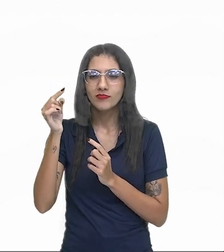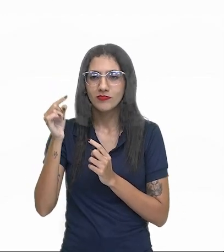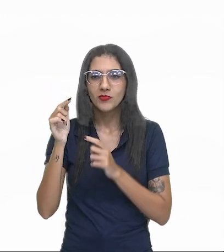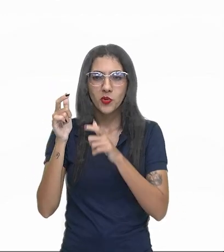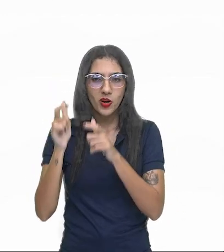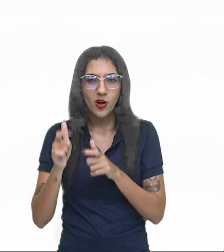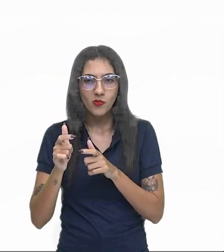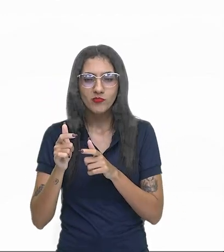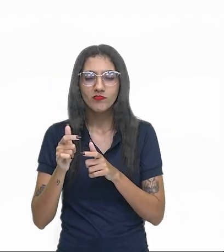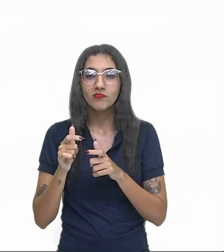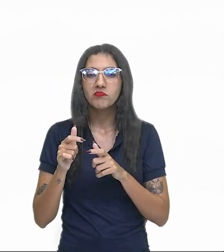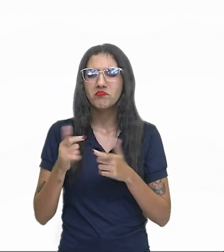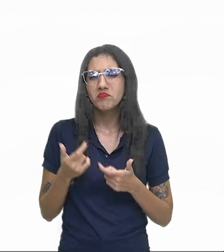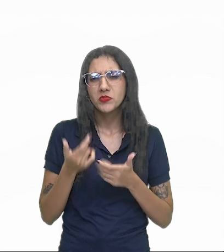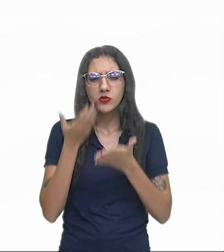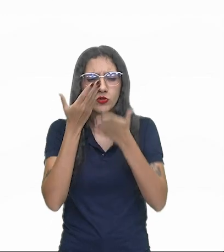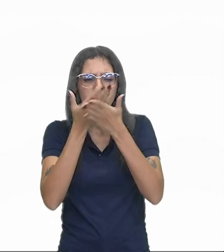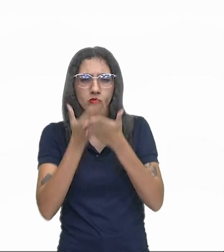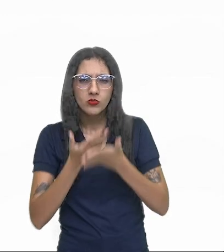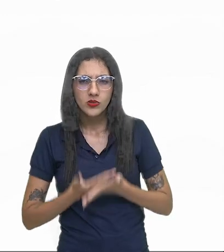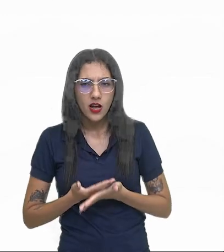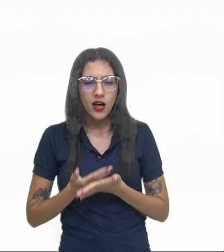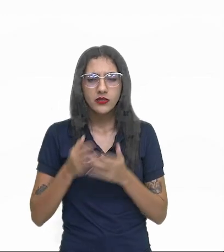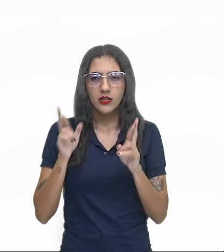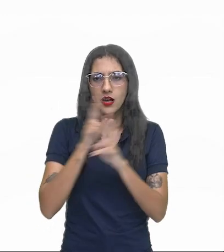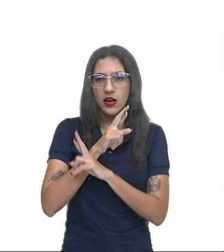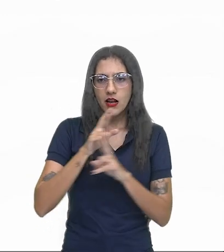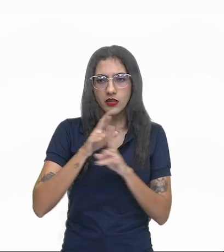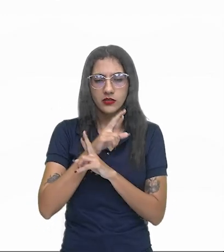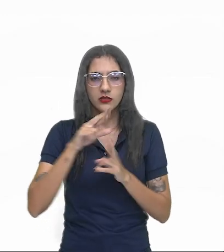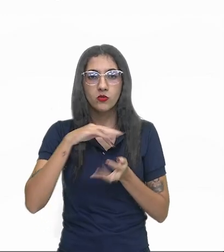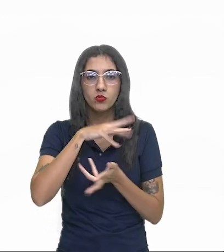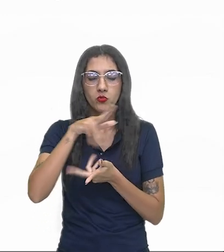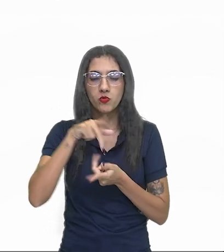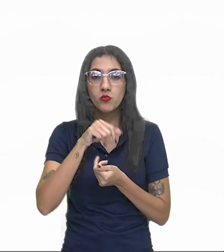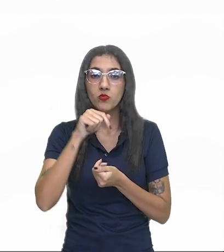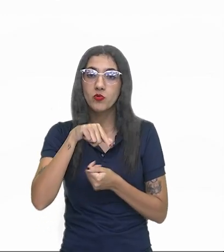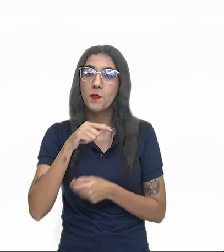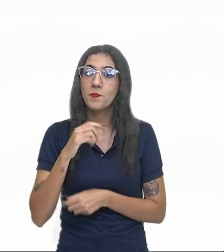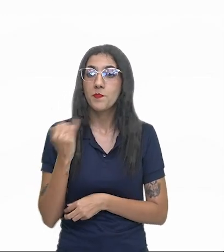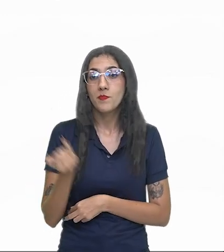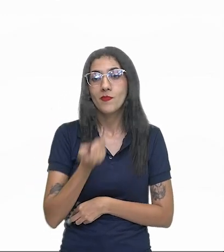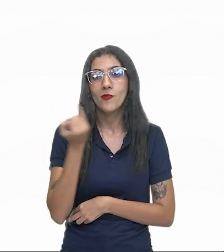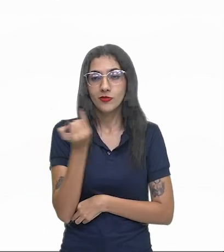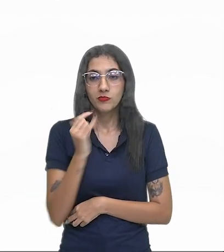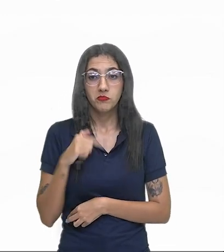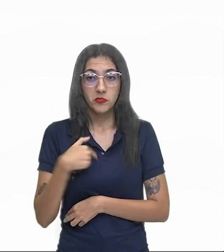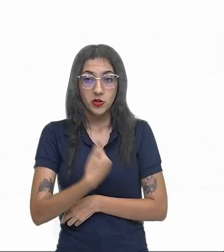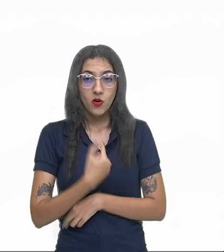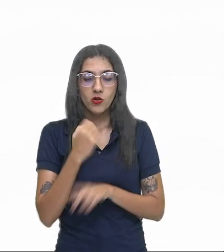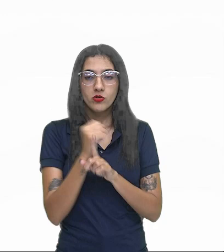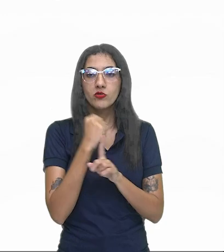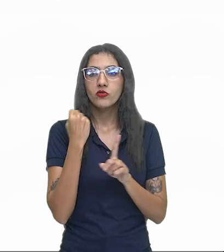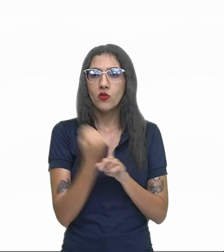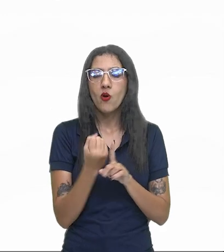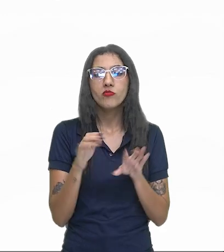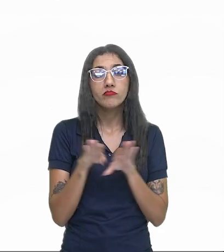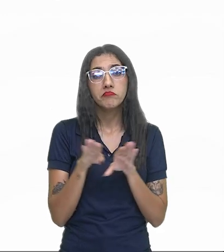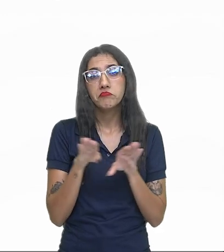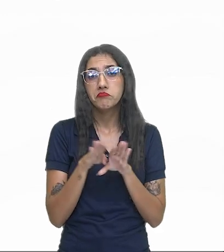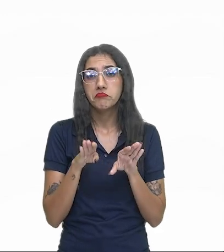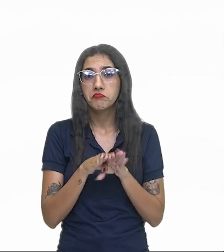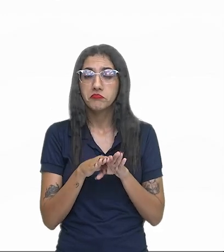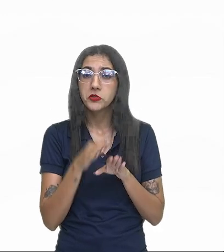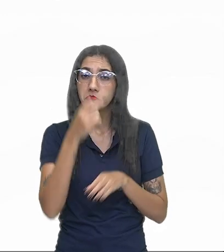essas transações globais é importante para os sociólogos e para nós como cidadãos.